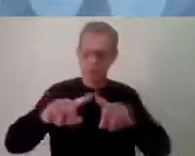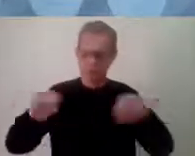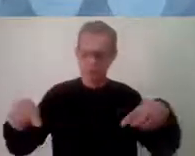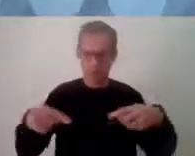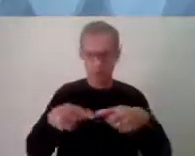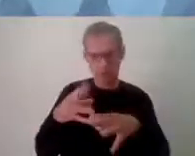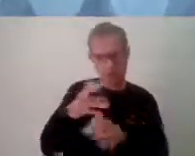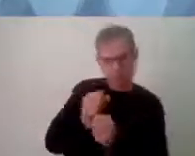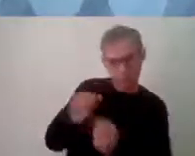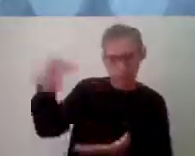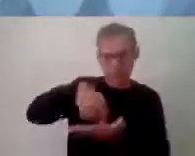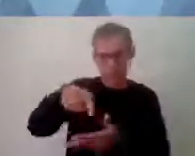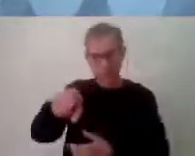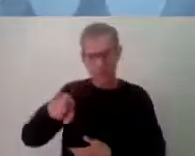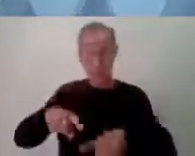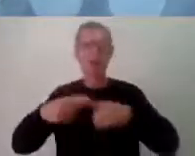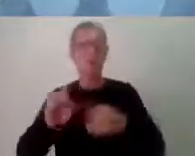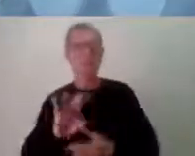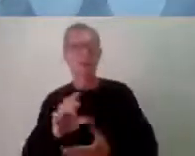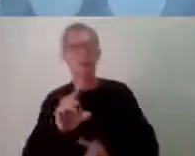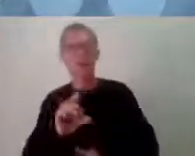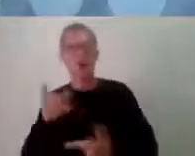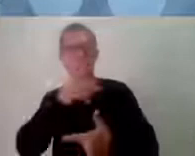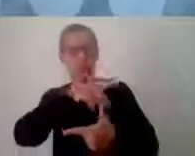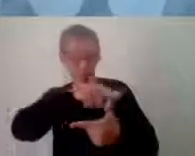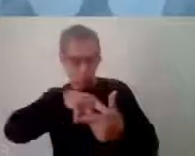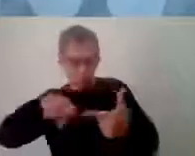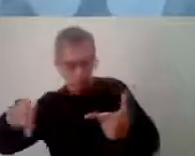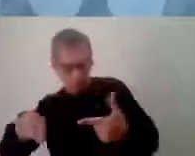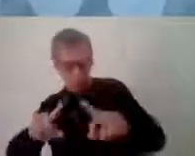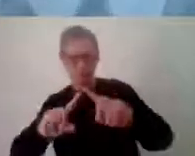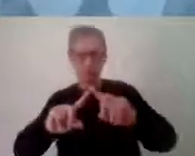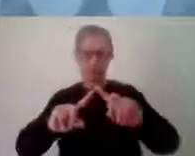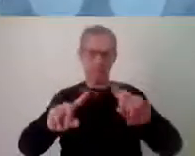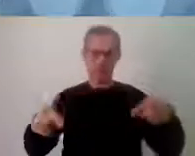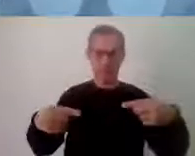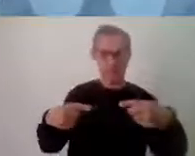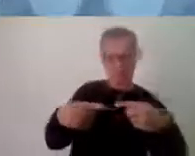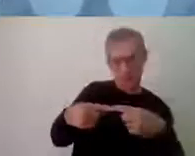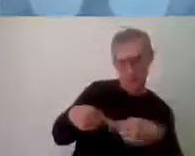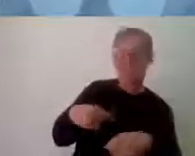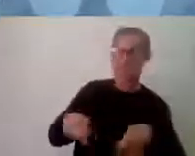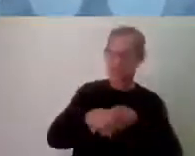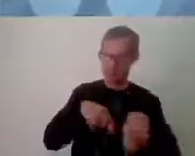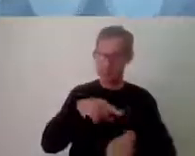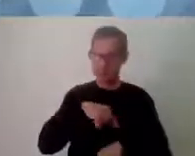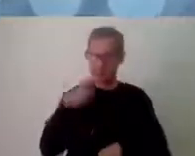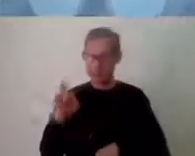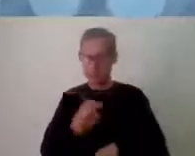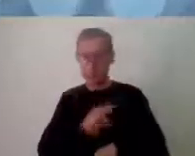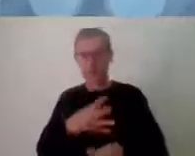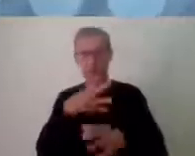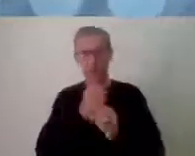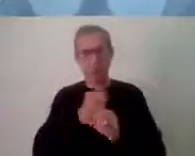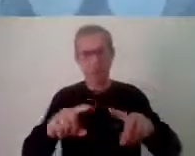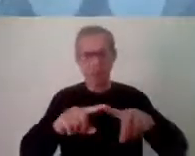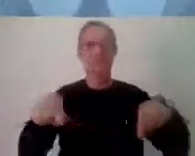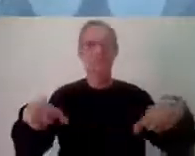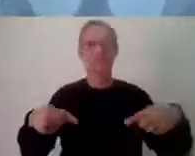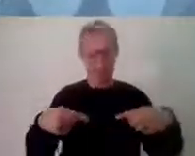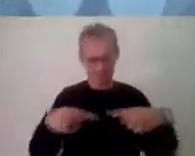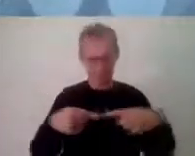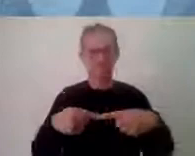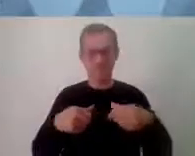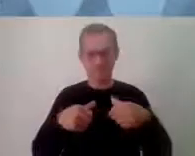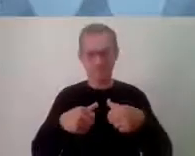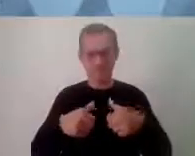Tá. Mas aí, não é só você dividir lá os retângulos. Não. A gente também tem que calcular a área